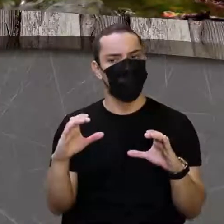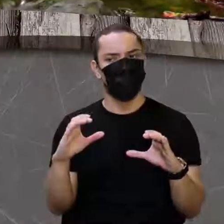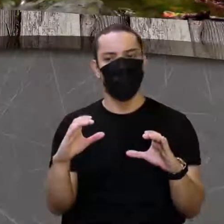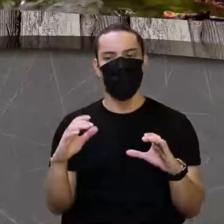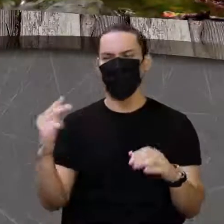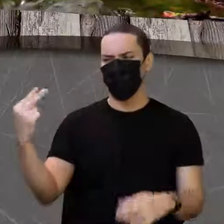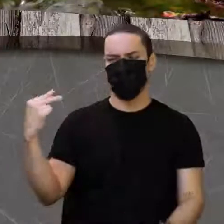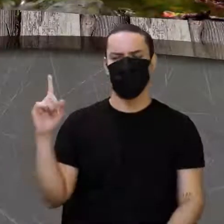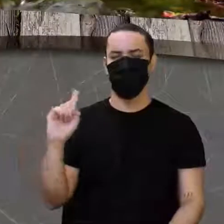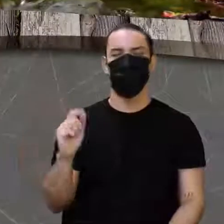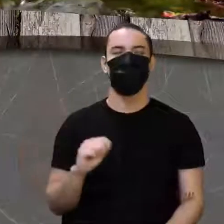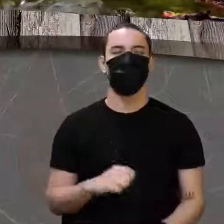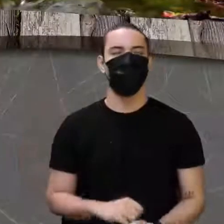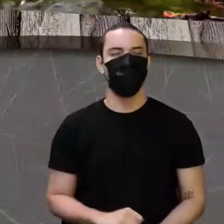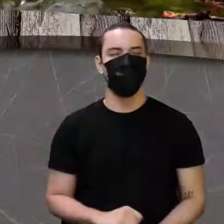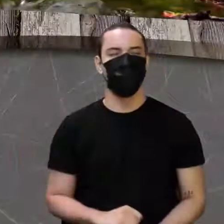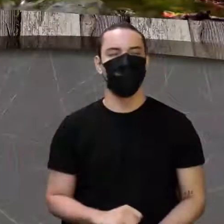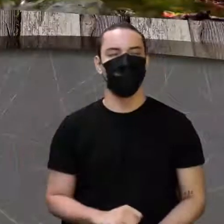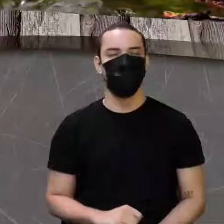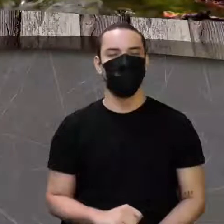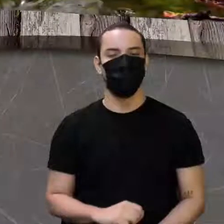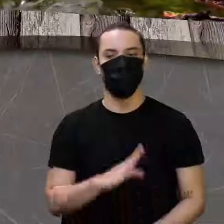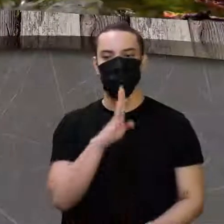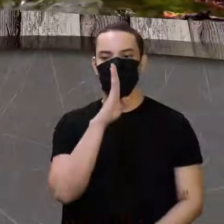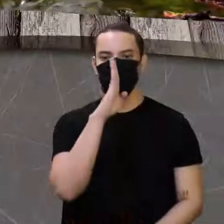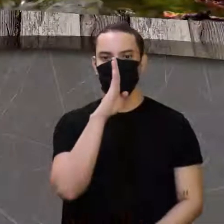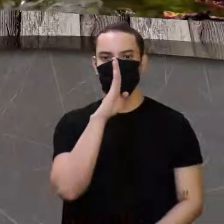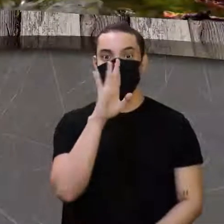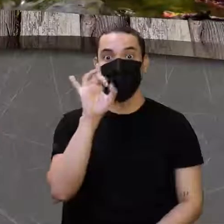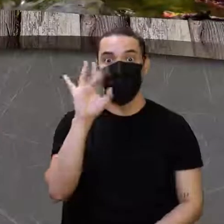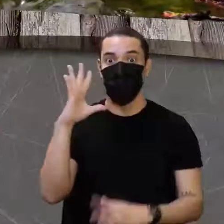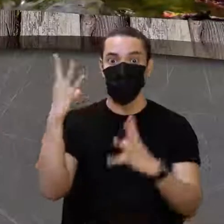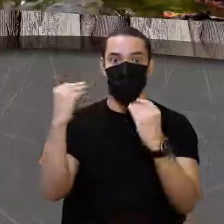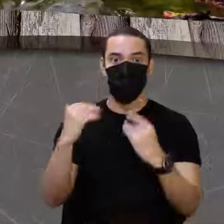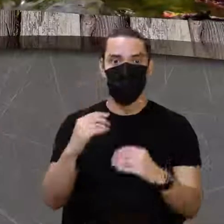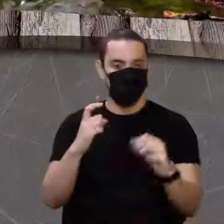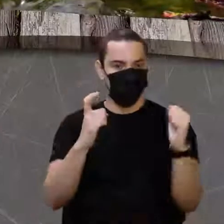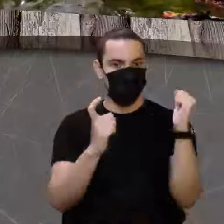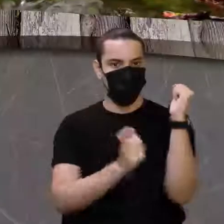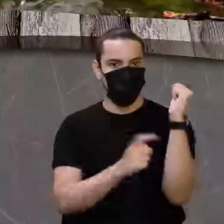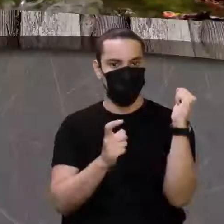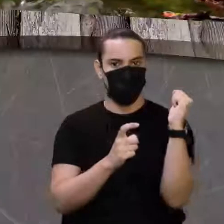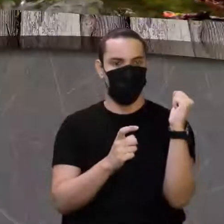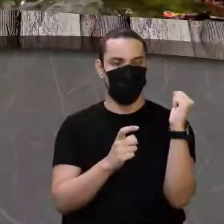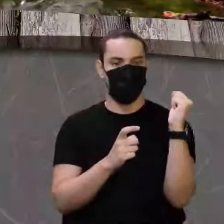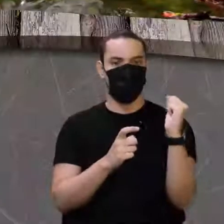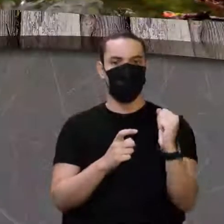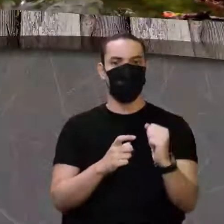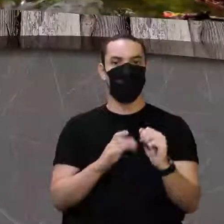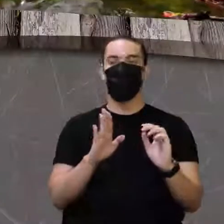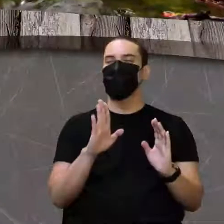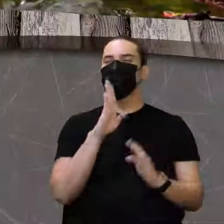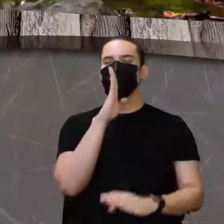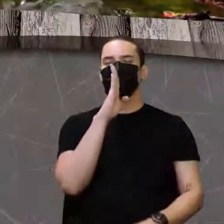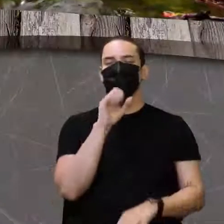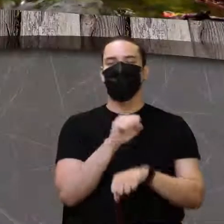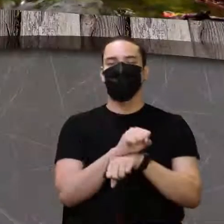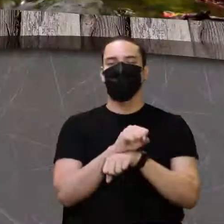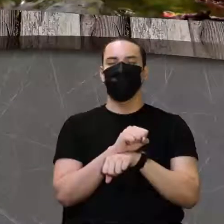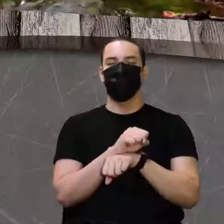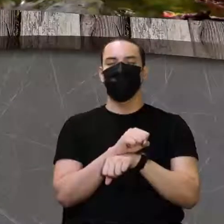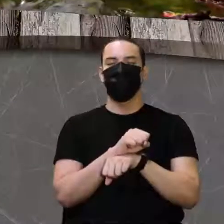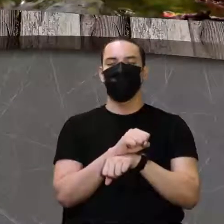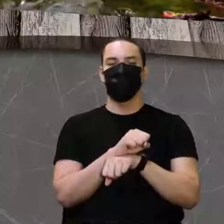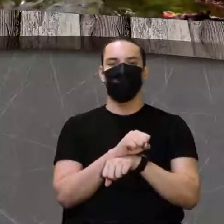potencial de camuflagem. E eles não vão, só vão se mexer se você for tocar. Eles vão ficar imobilizados,